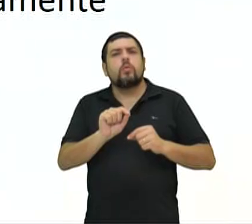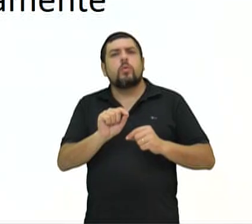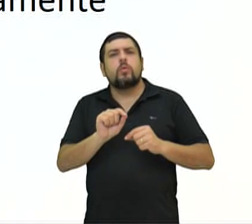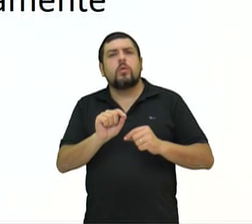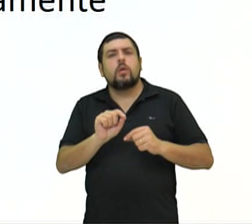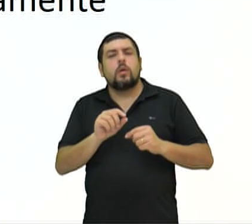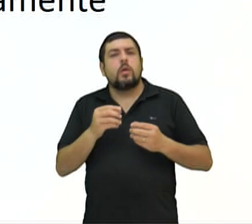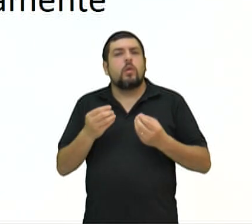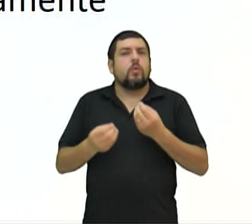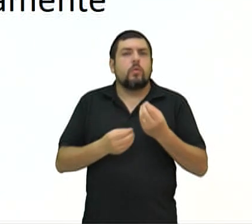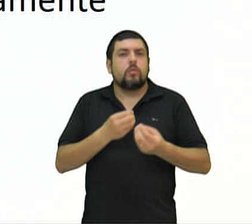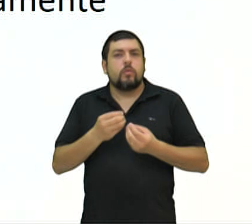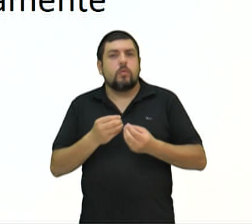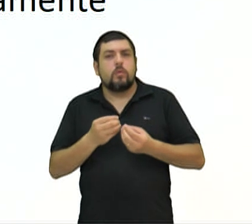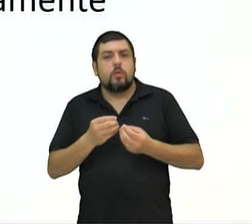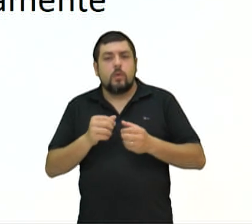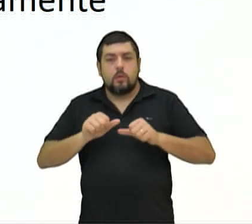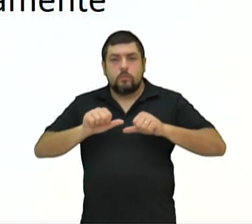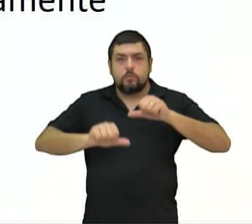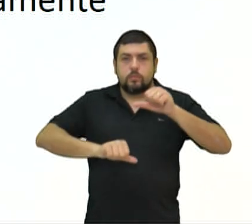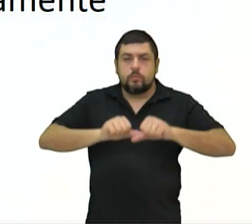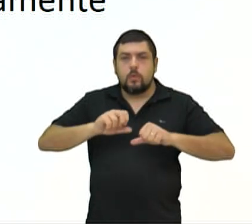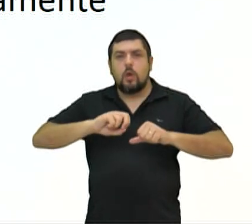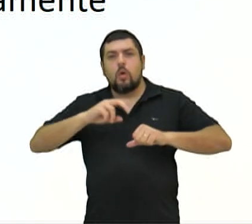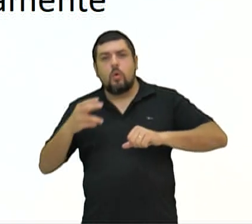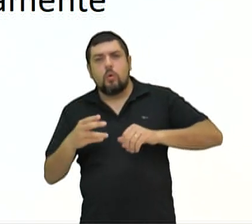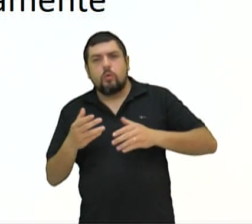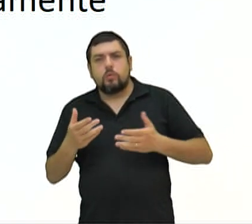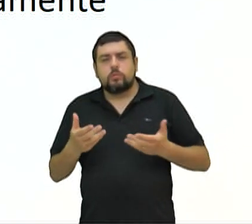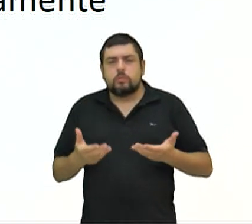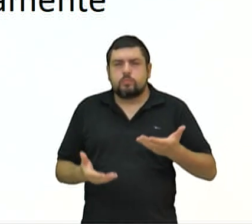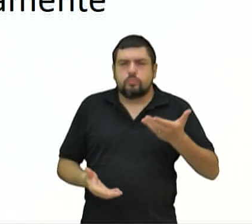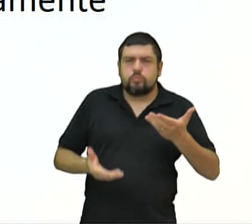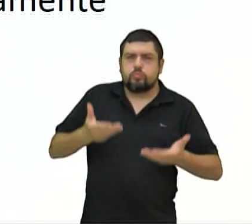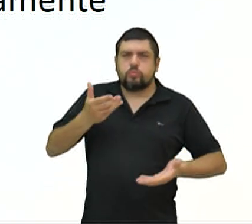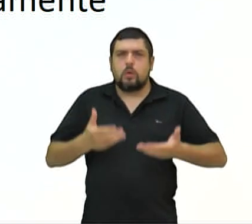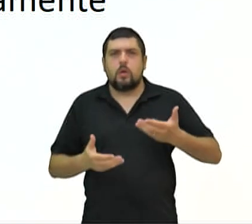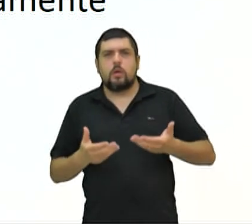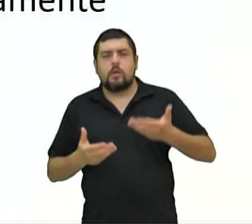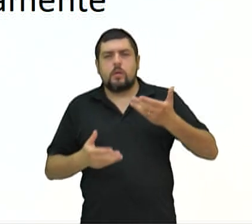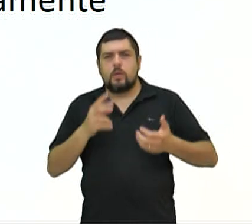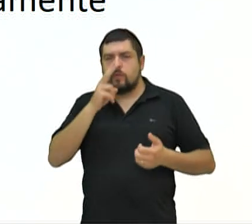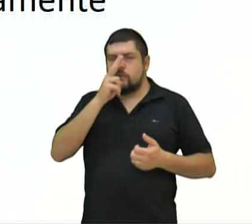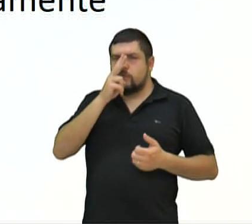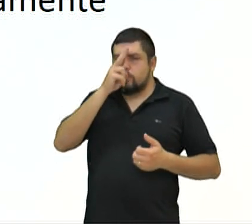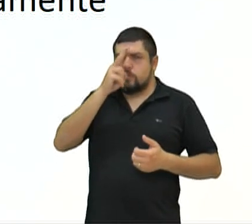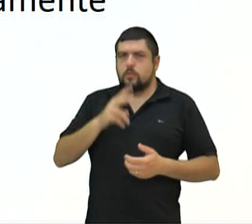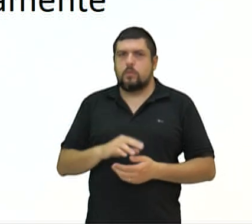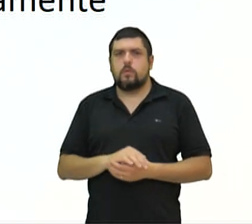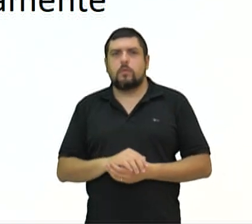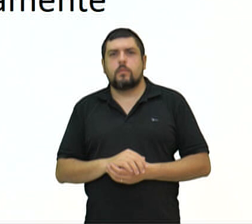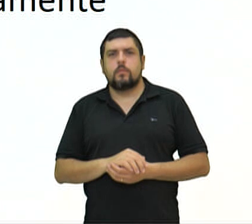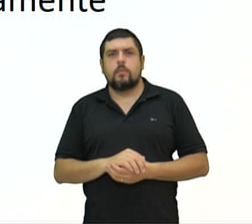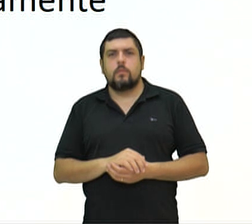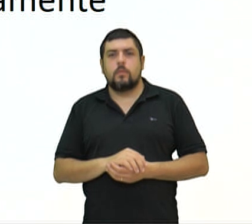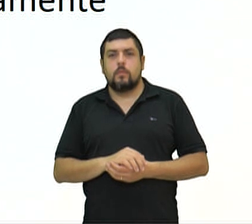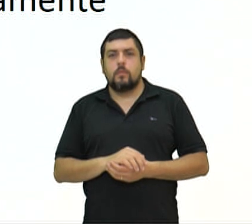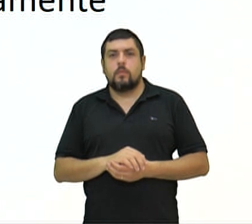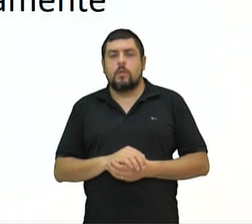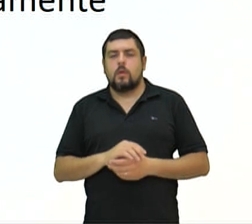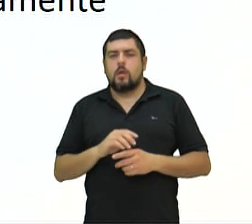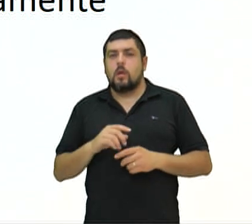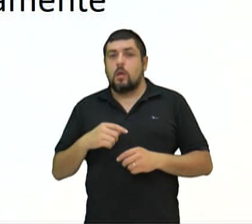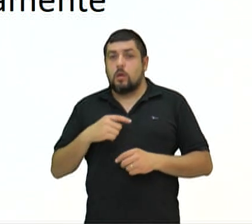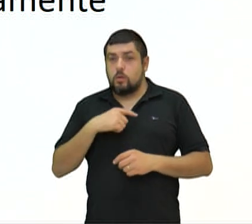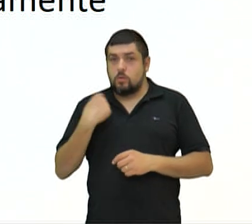Modificar ou transmitir forças, né? Gente, tem uma questão que vocês vão aprender muito aí de que a gente nunca gera energia, certo?